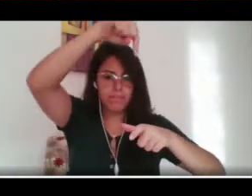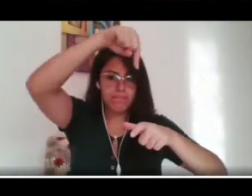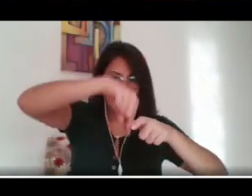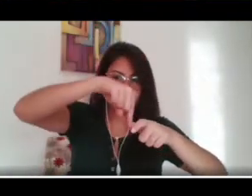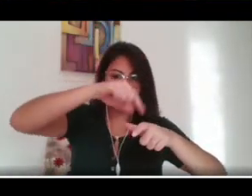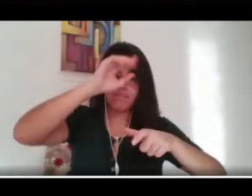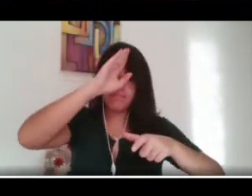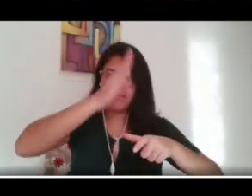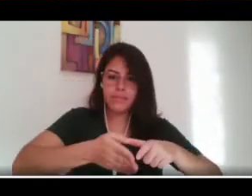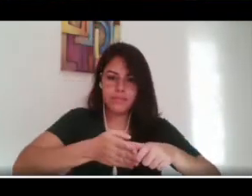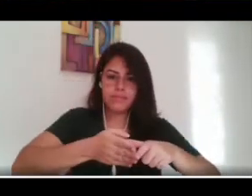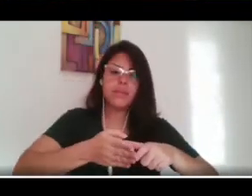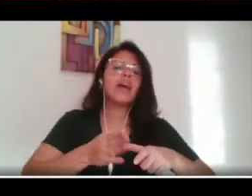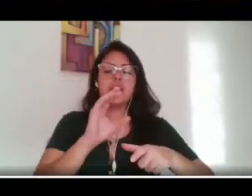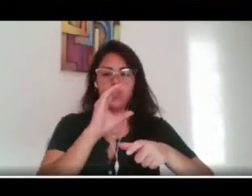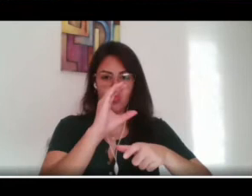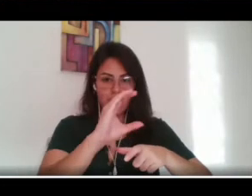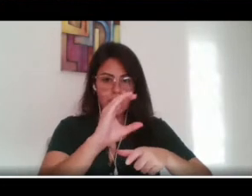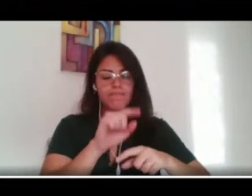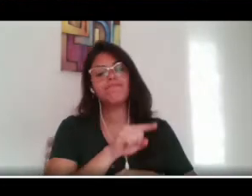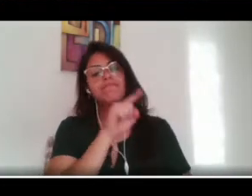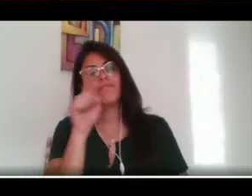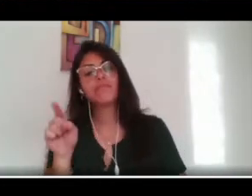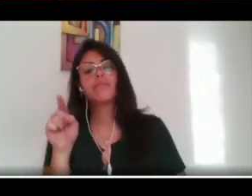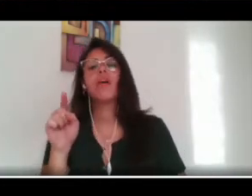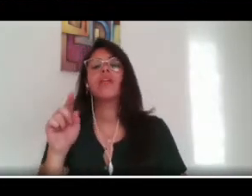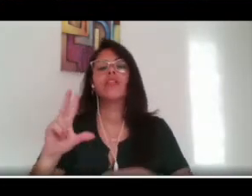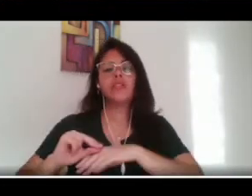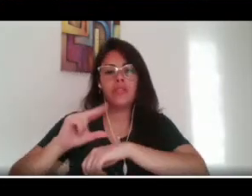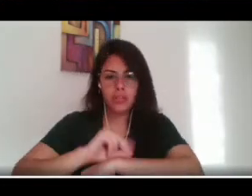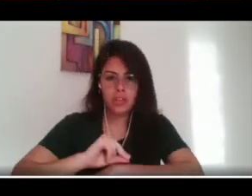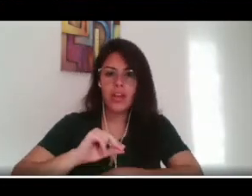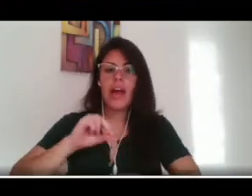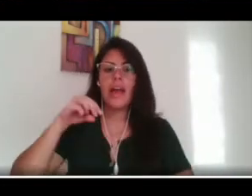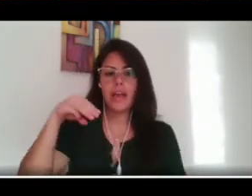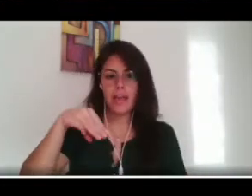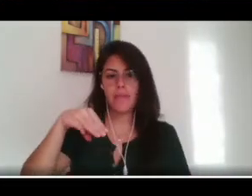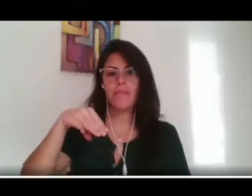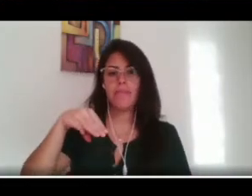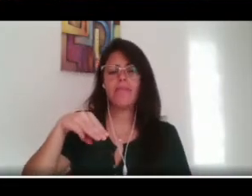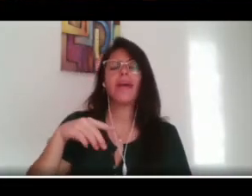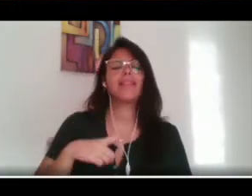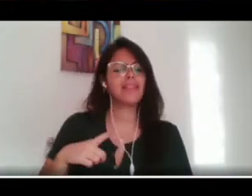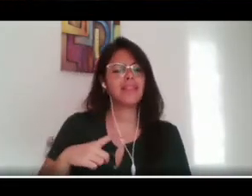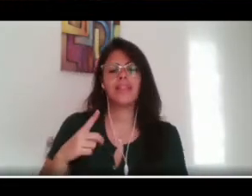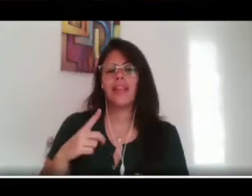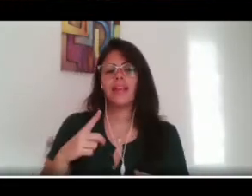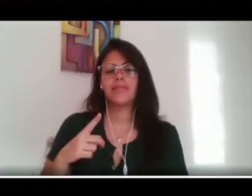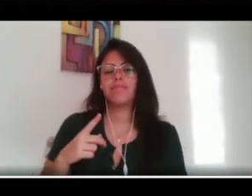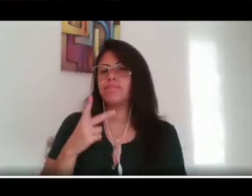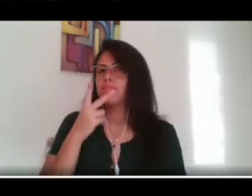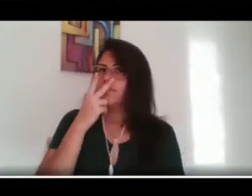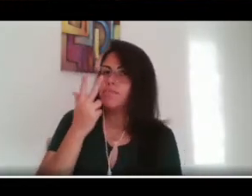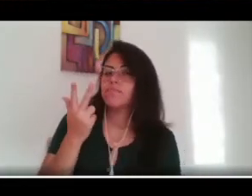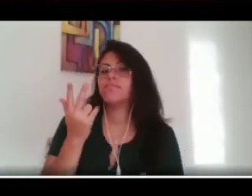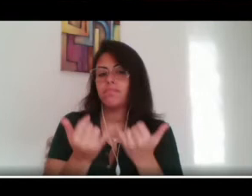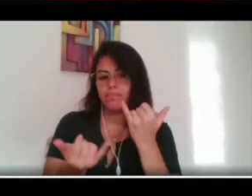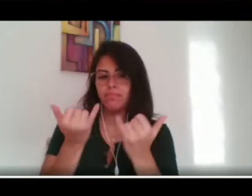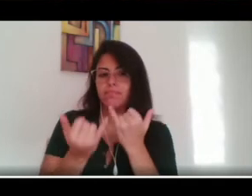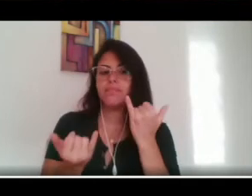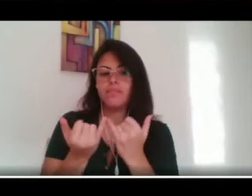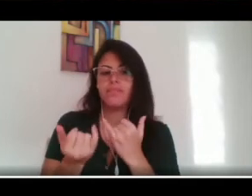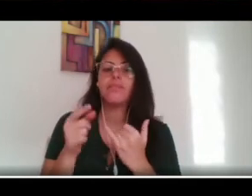mesma coisa, né? Para o grilo M, o movimento em Y,